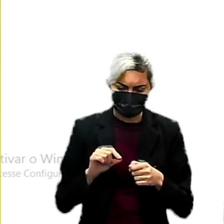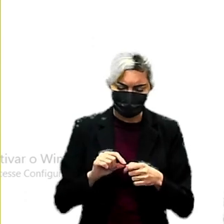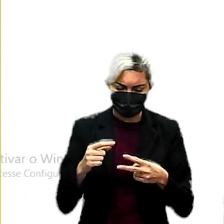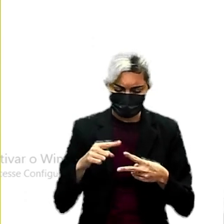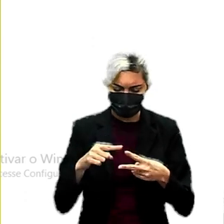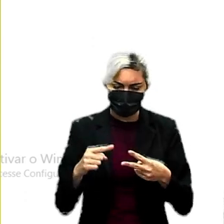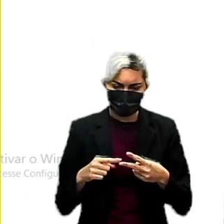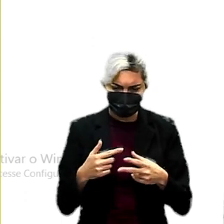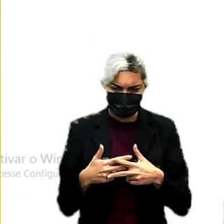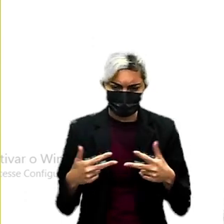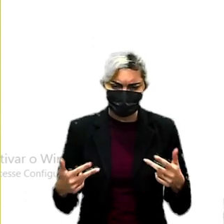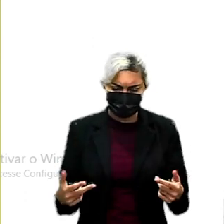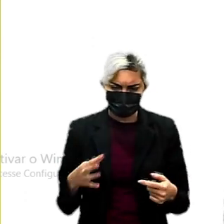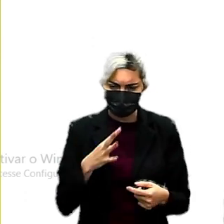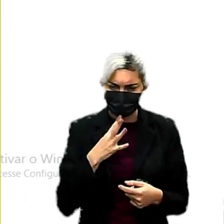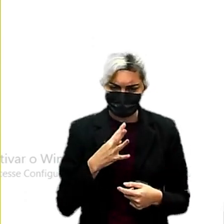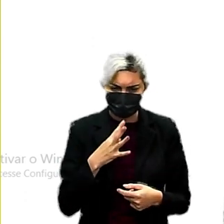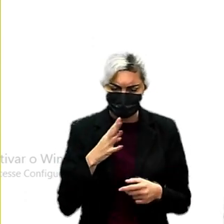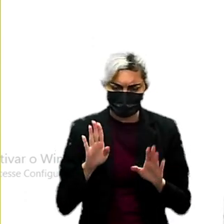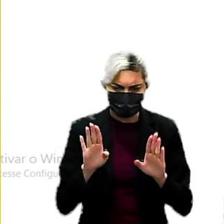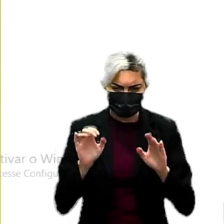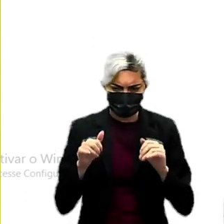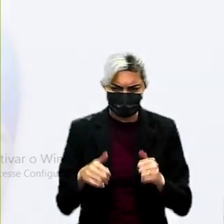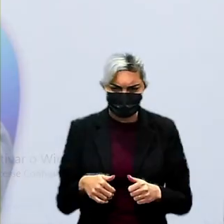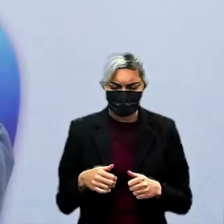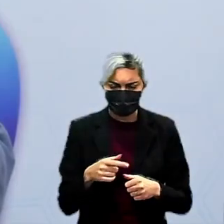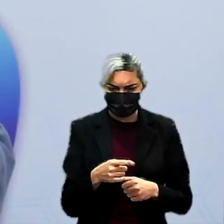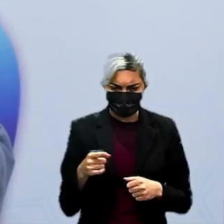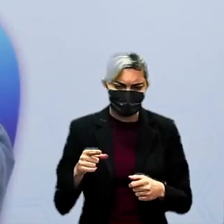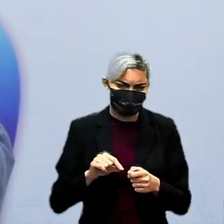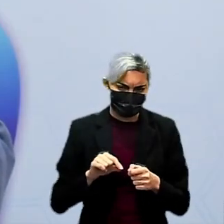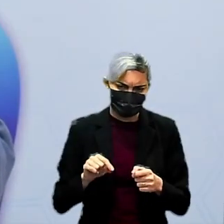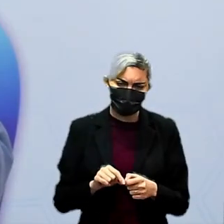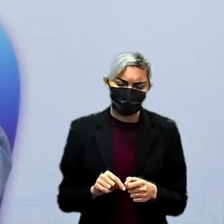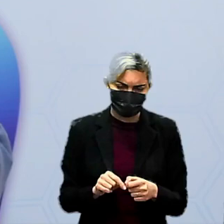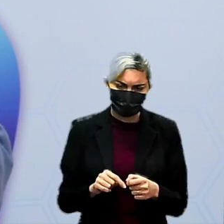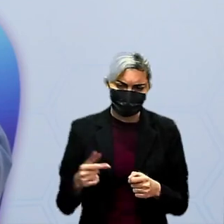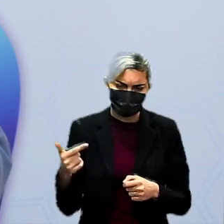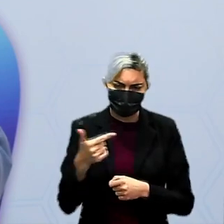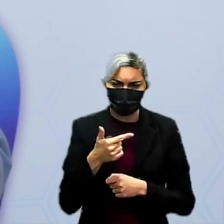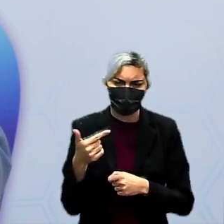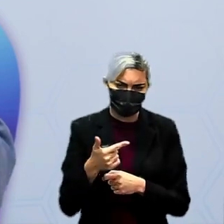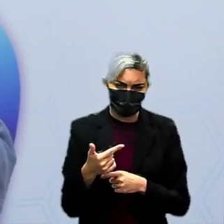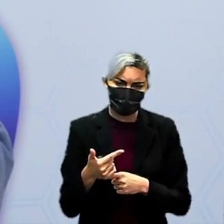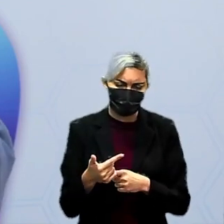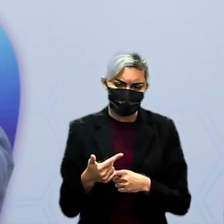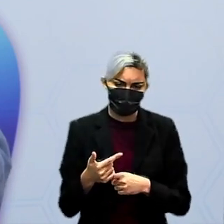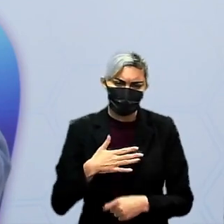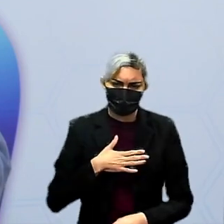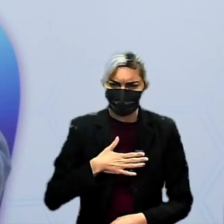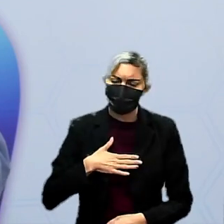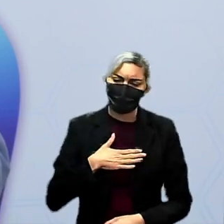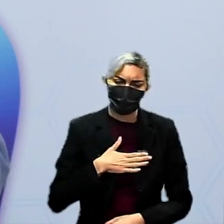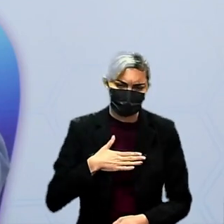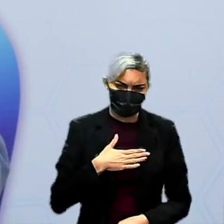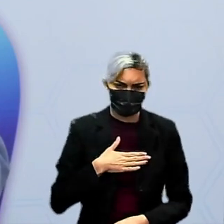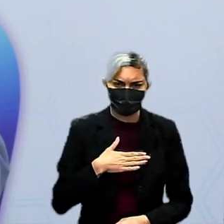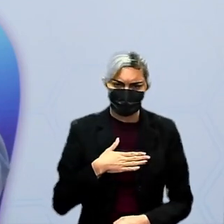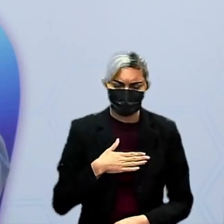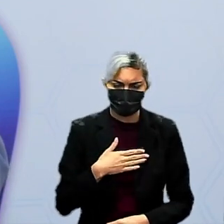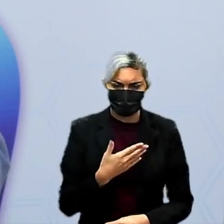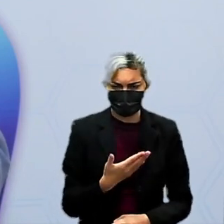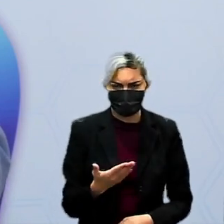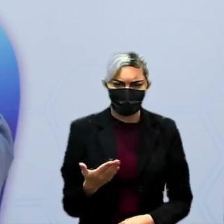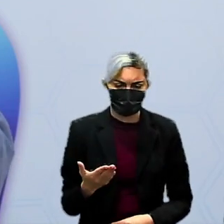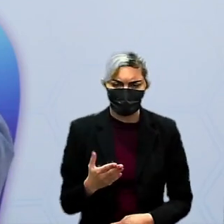coisas. Primeiro, conhecer bem aquilo que a gente faz. E em segundo lugar, gostar daquilo que a gente